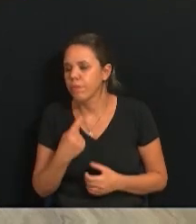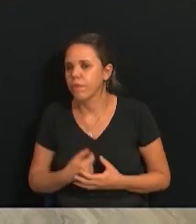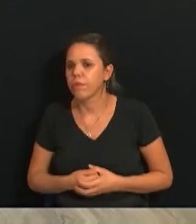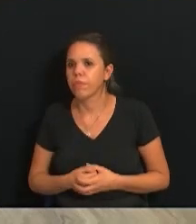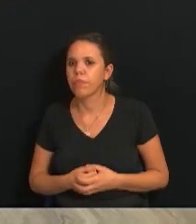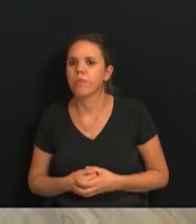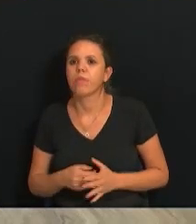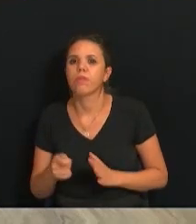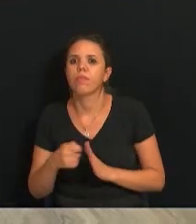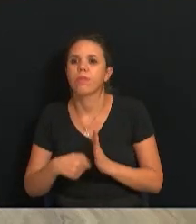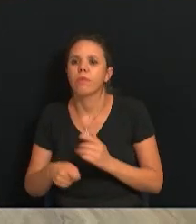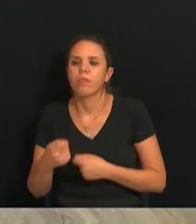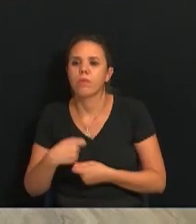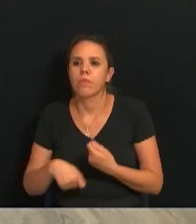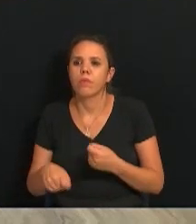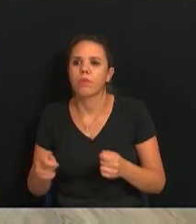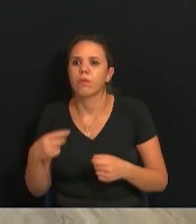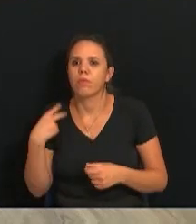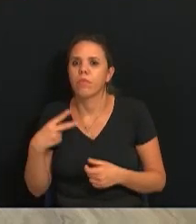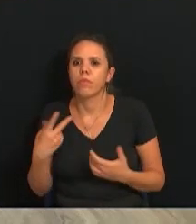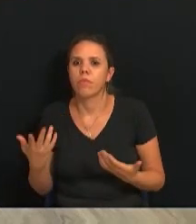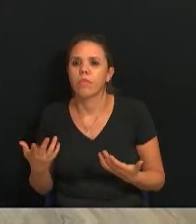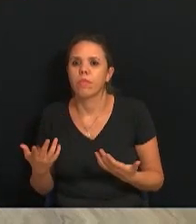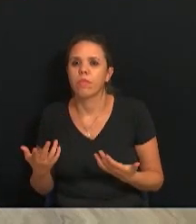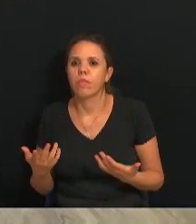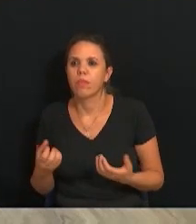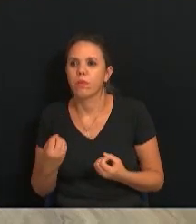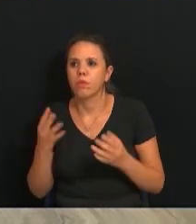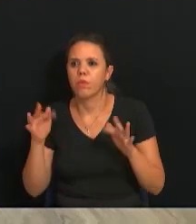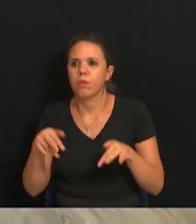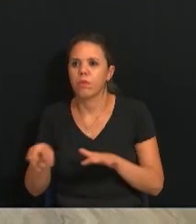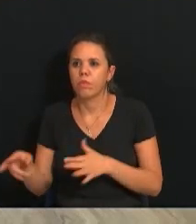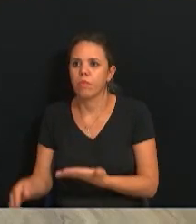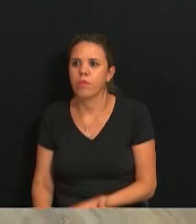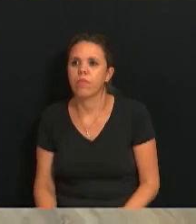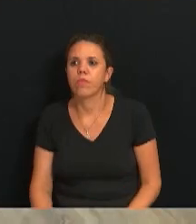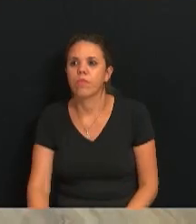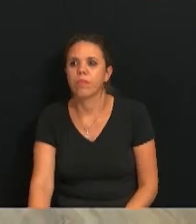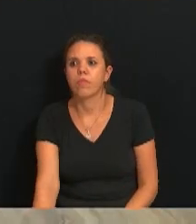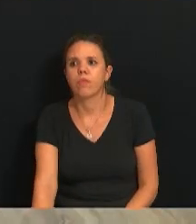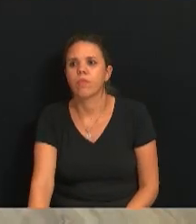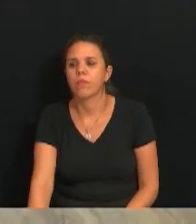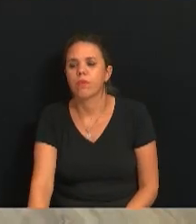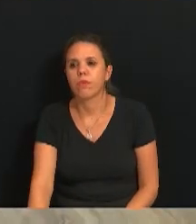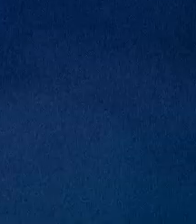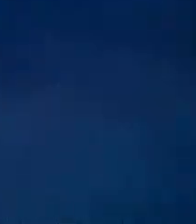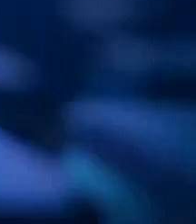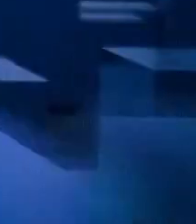Pauta agora com as notícias do Legislativo e ótimo fim de semana. Um bom fim de semana para você também.